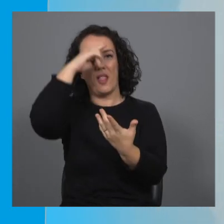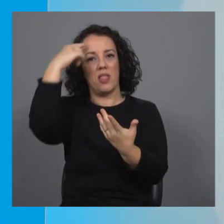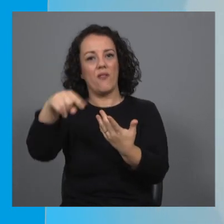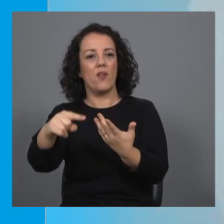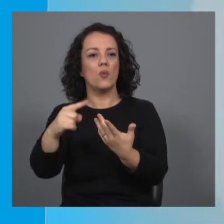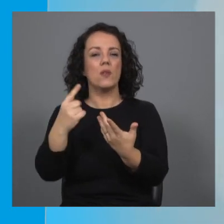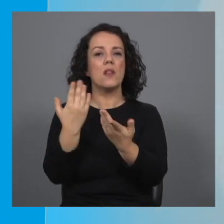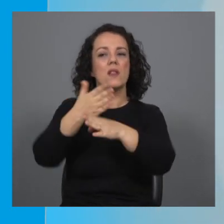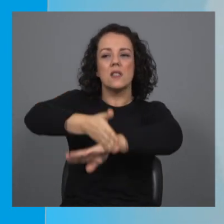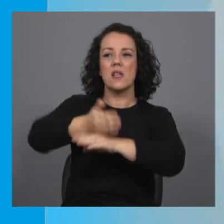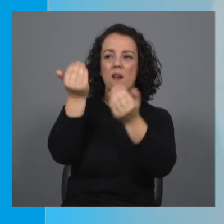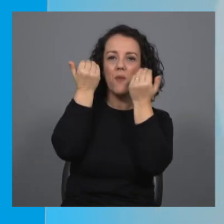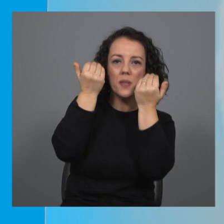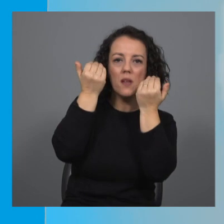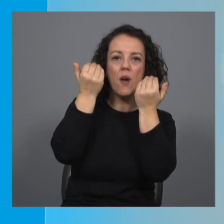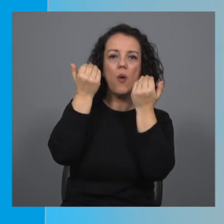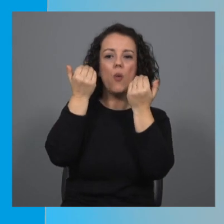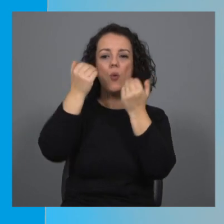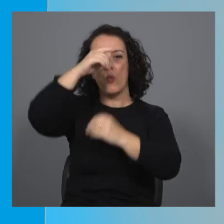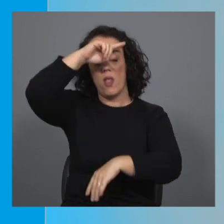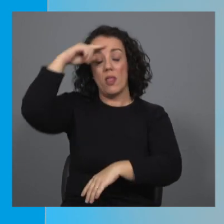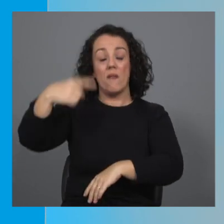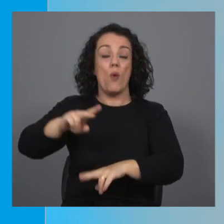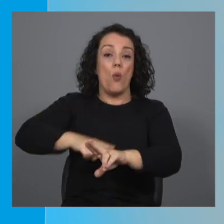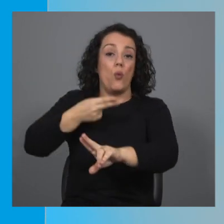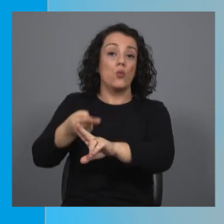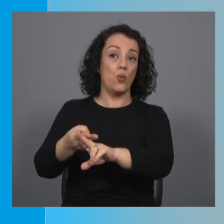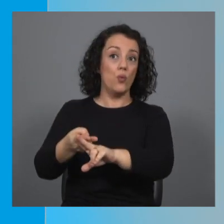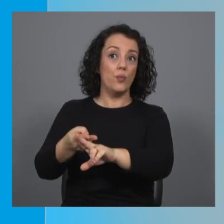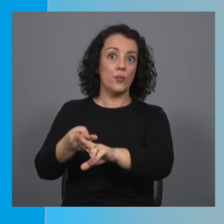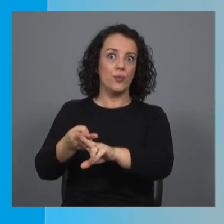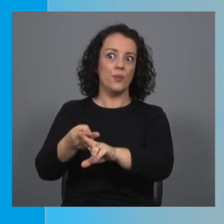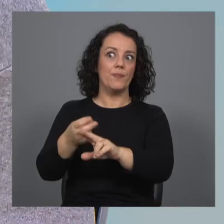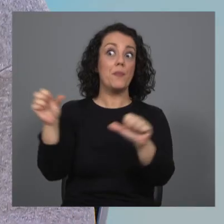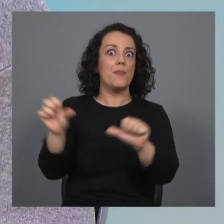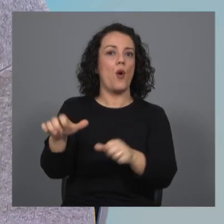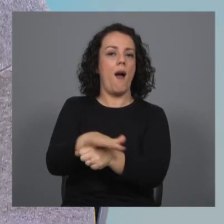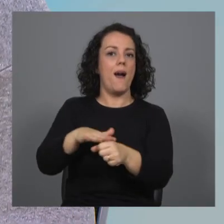acesso a essa informação e dificuldades crescentes, nomeadamente no mundo da saúde.